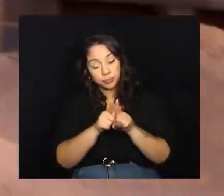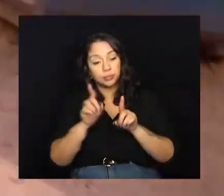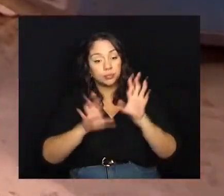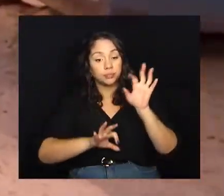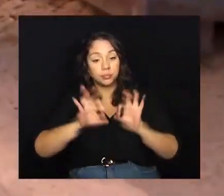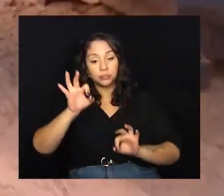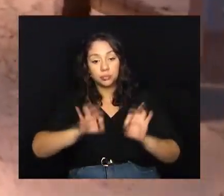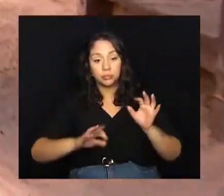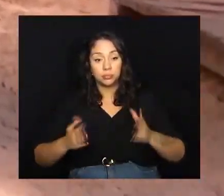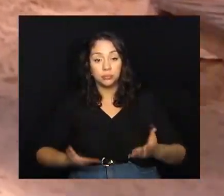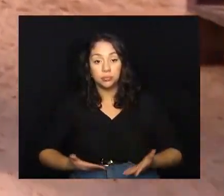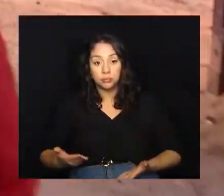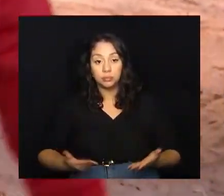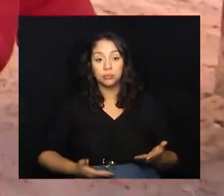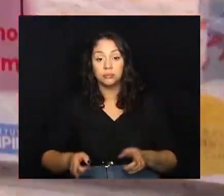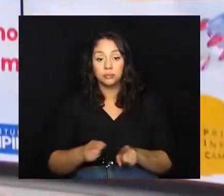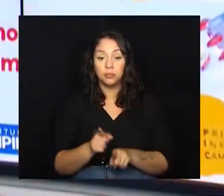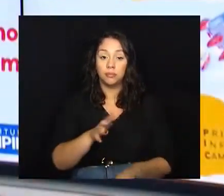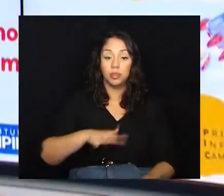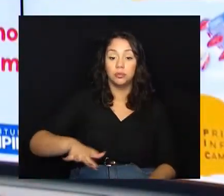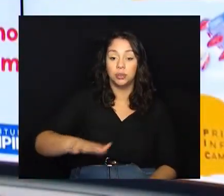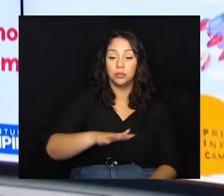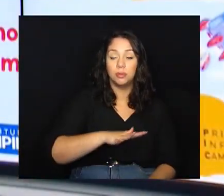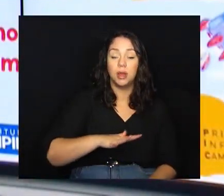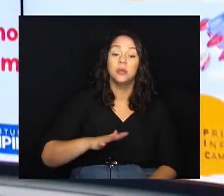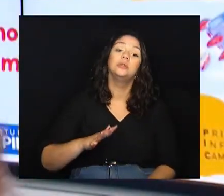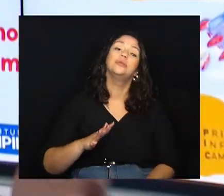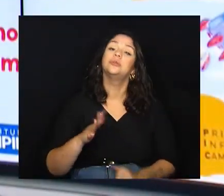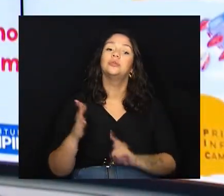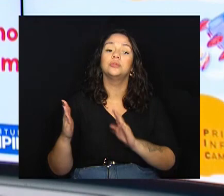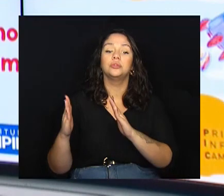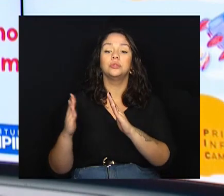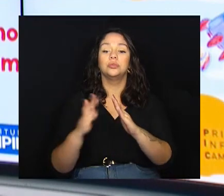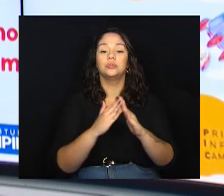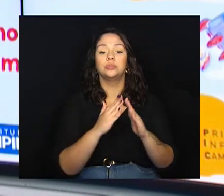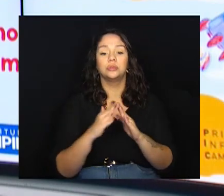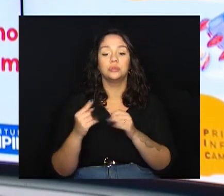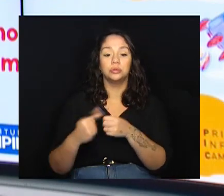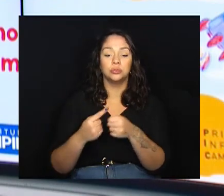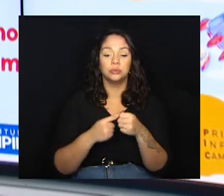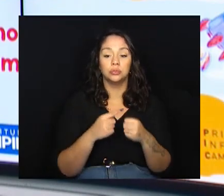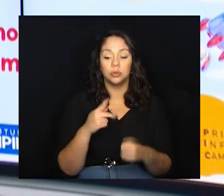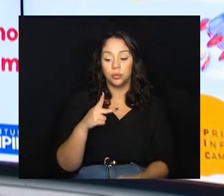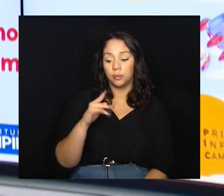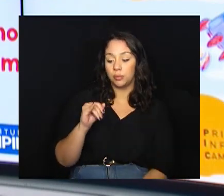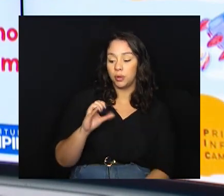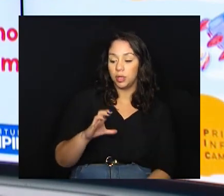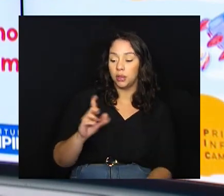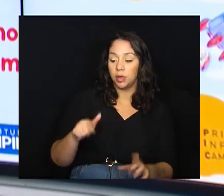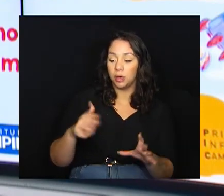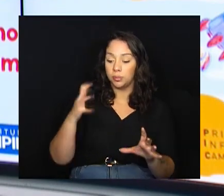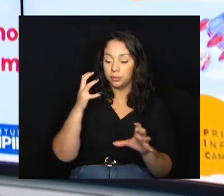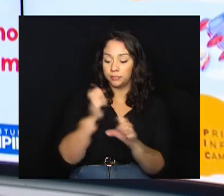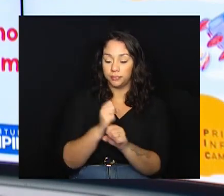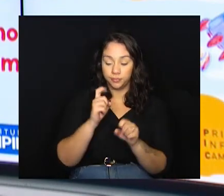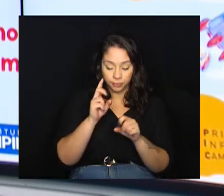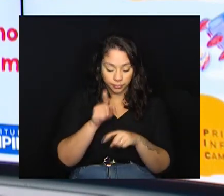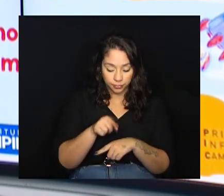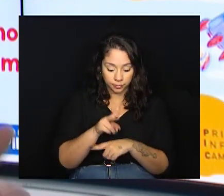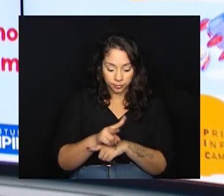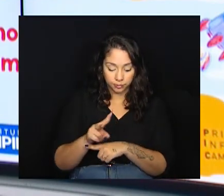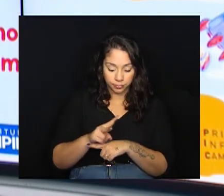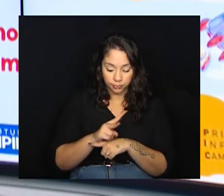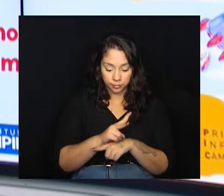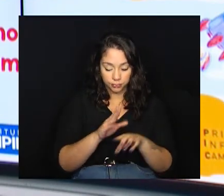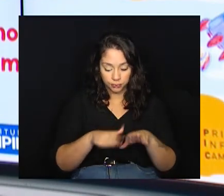do serviços e espaços urbanos então o pique se for resumir é isso é a gente cuidar da criança de quem cuida